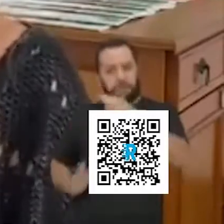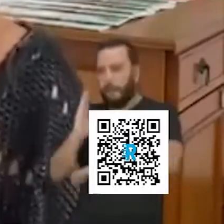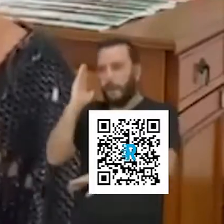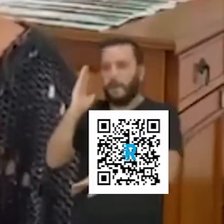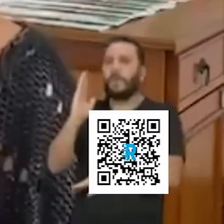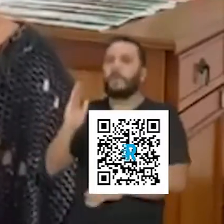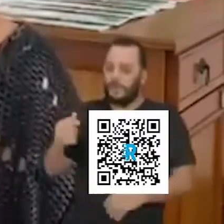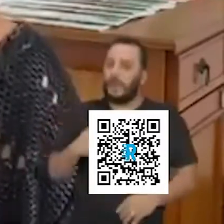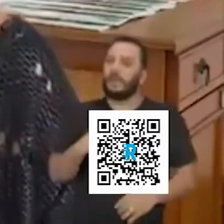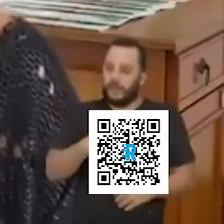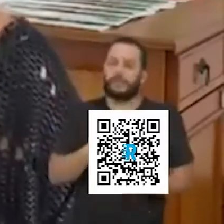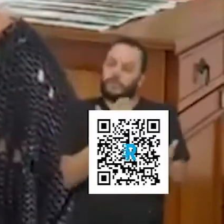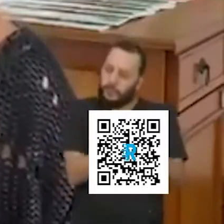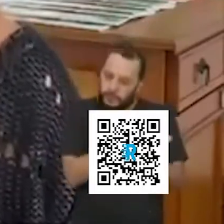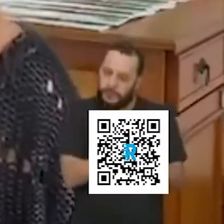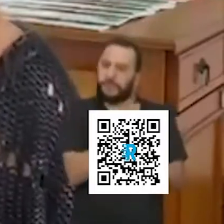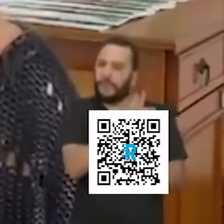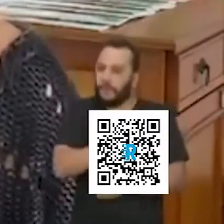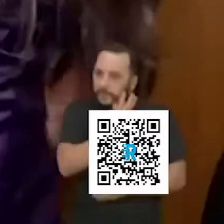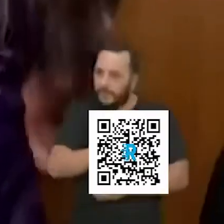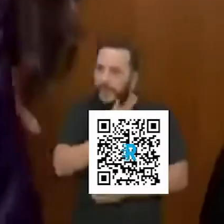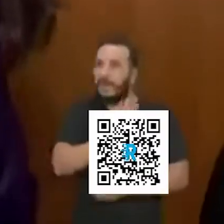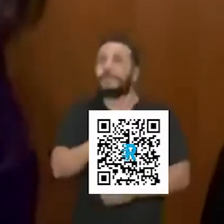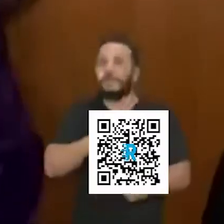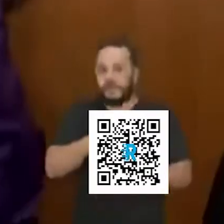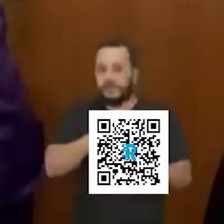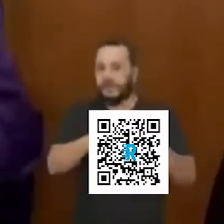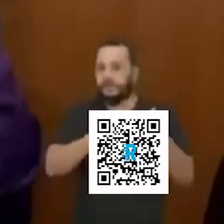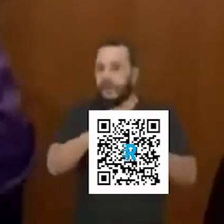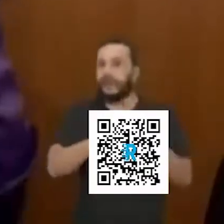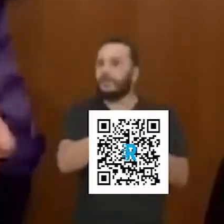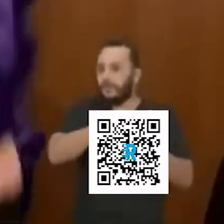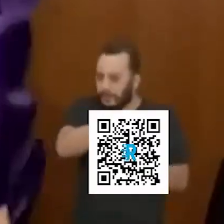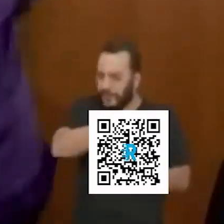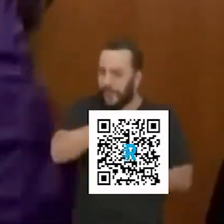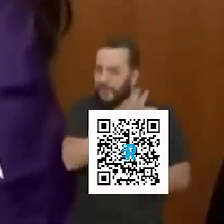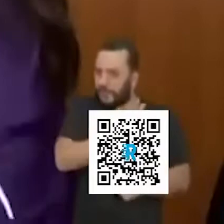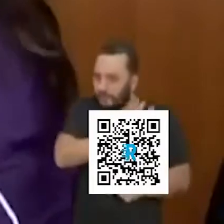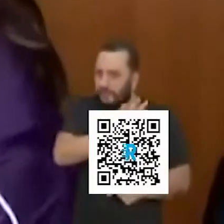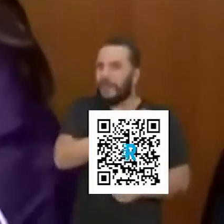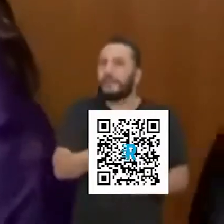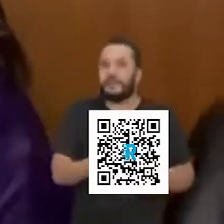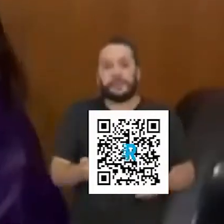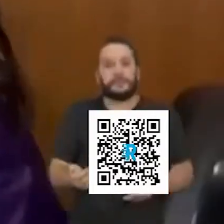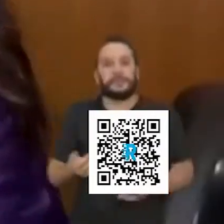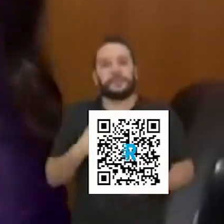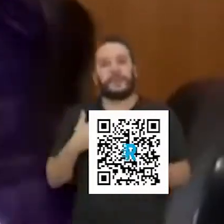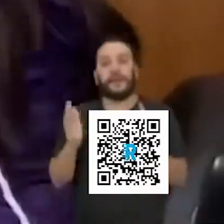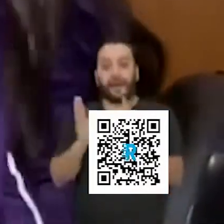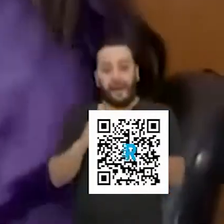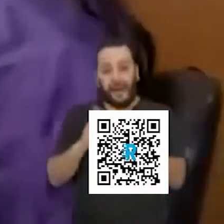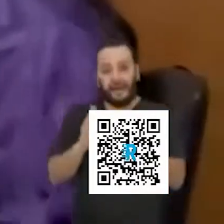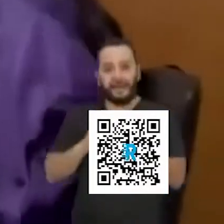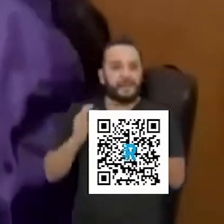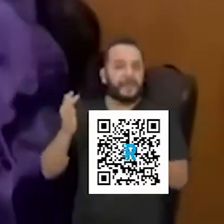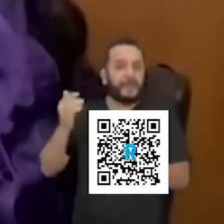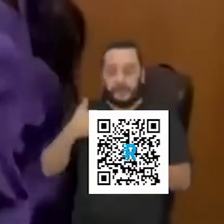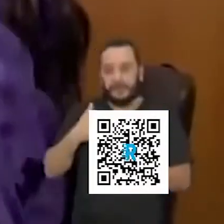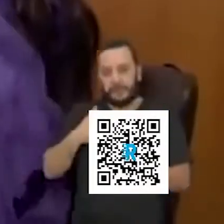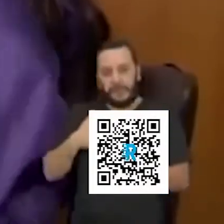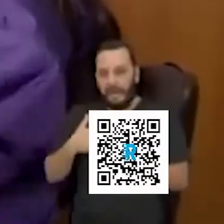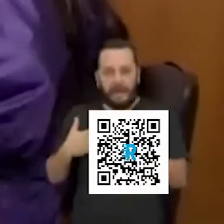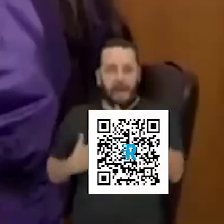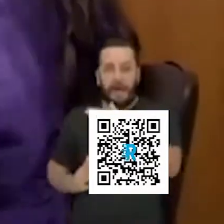era voluntária nesse projeto, tinha o curso de serviço social. A resistência em casa não foi uma barreira. Pelo contrário, fez as